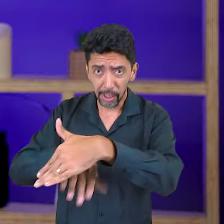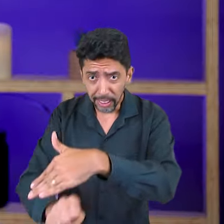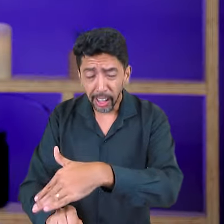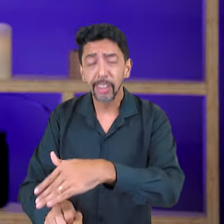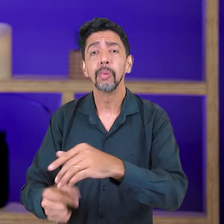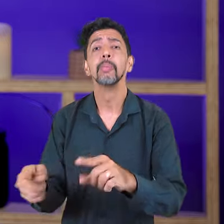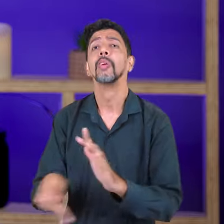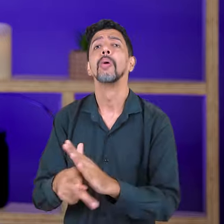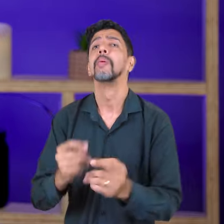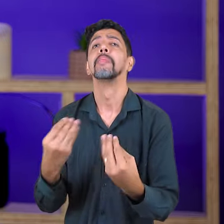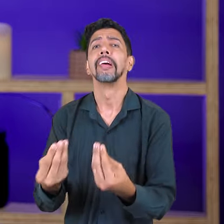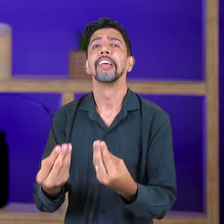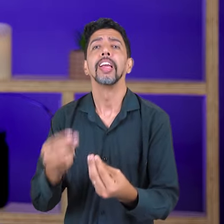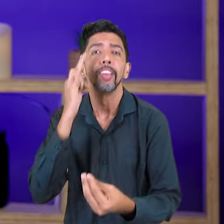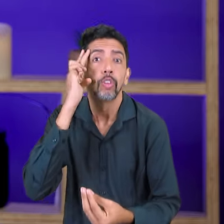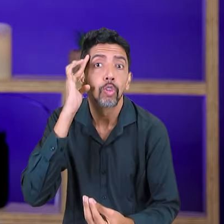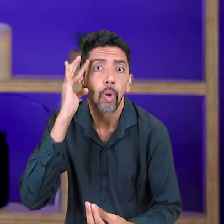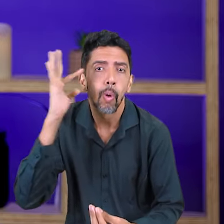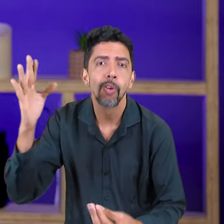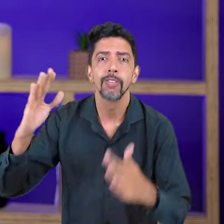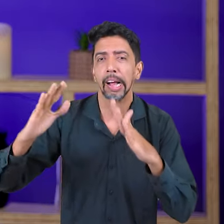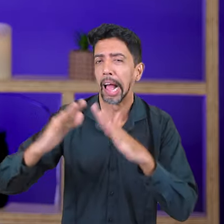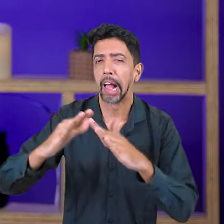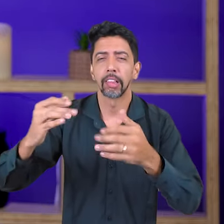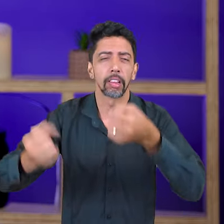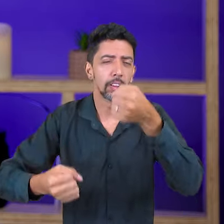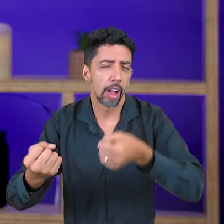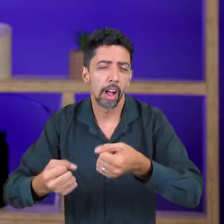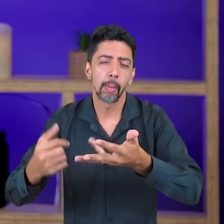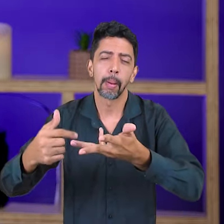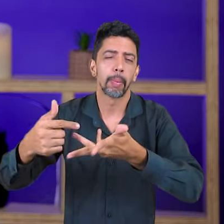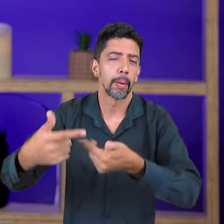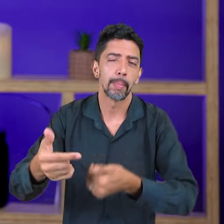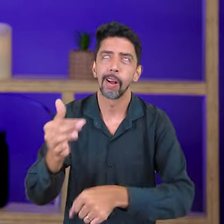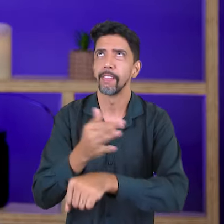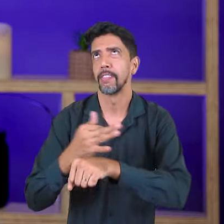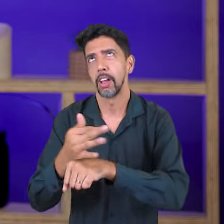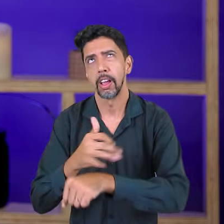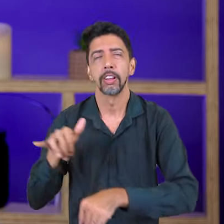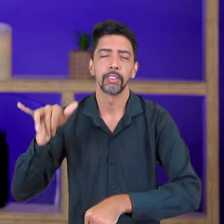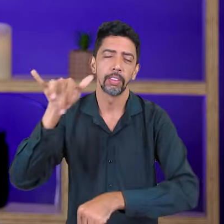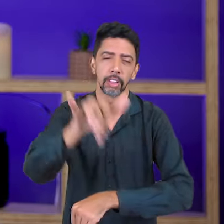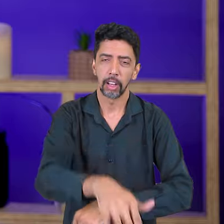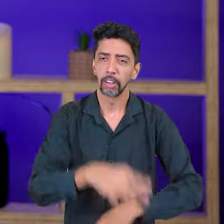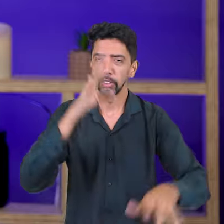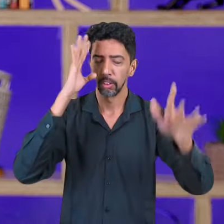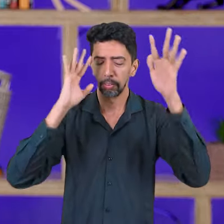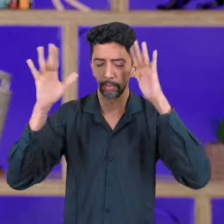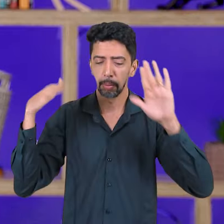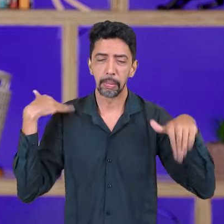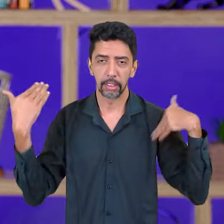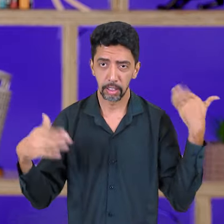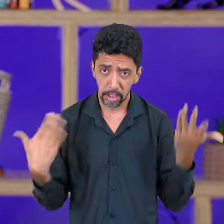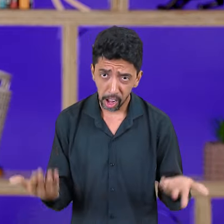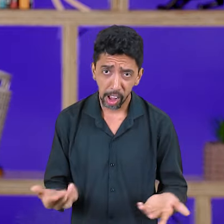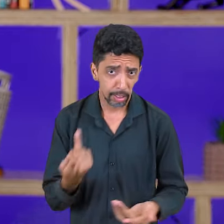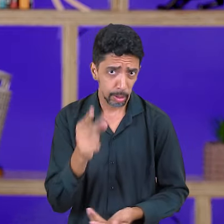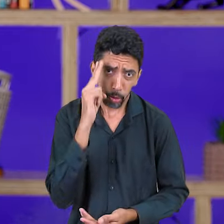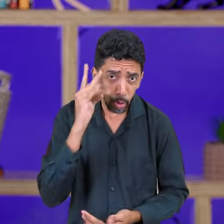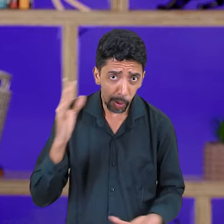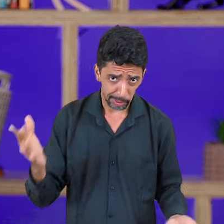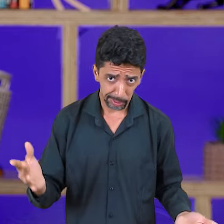fim um recurso que você vai destinar também paraas suas realizações doos seus sonhos e ainda você